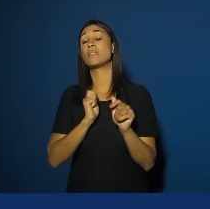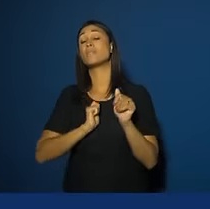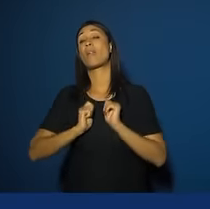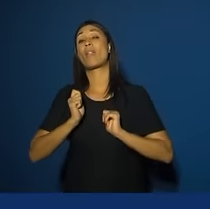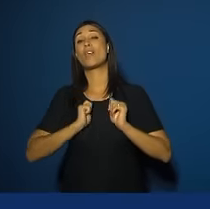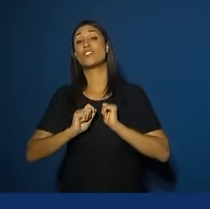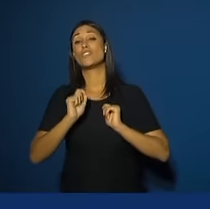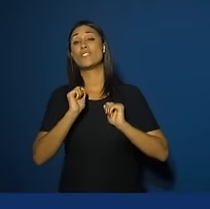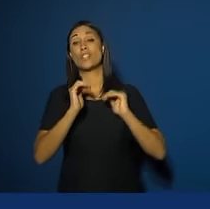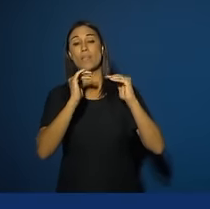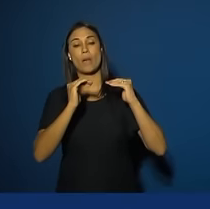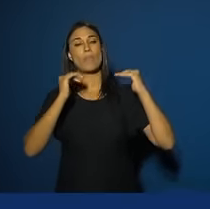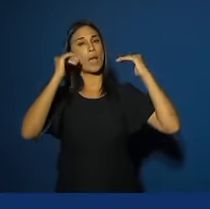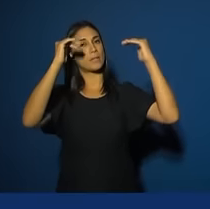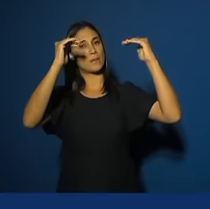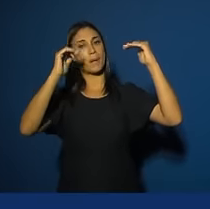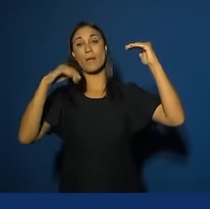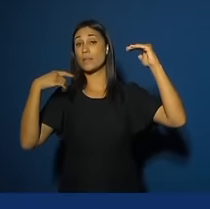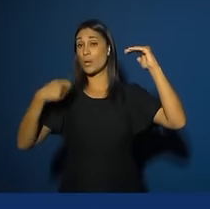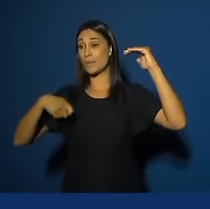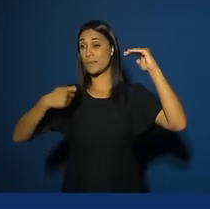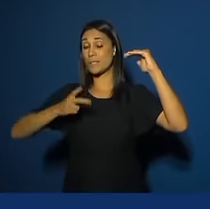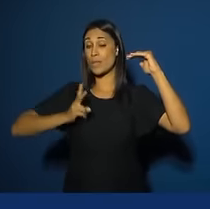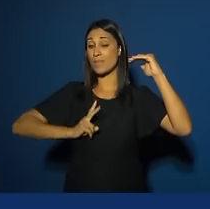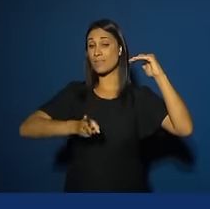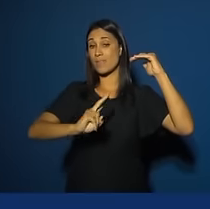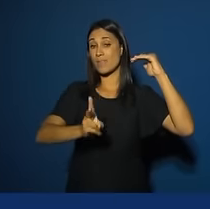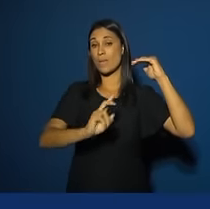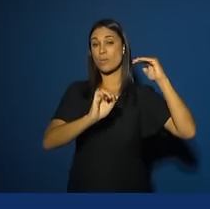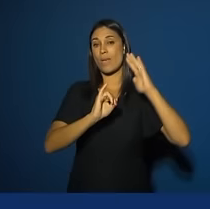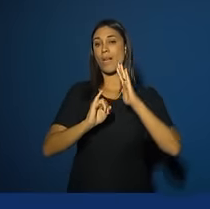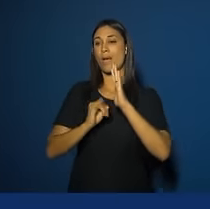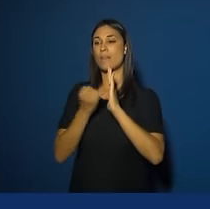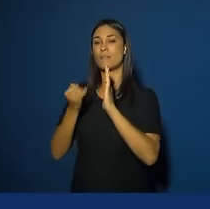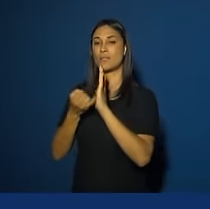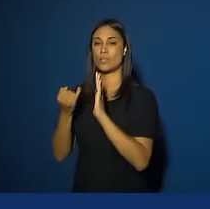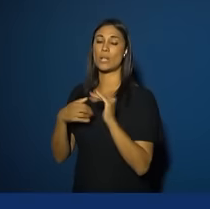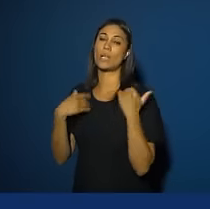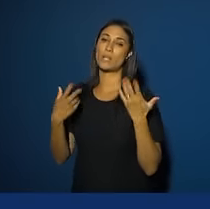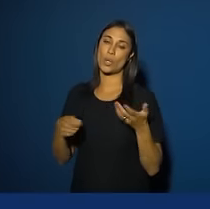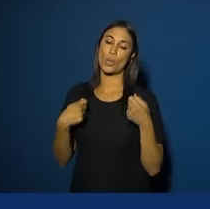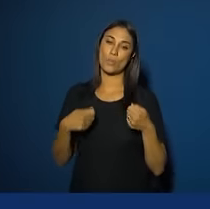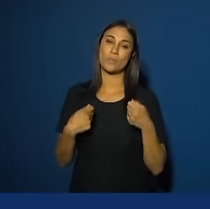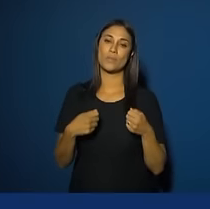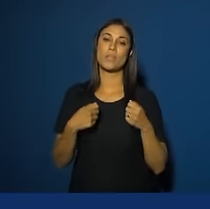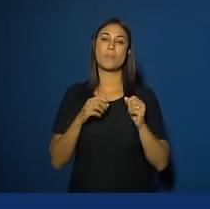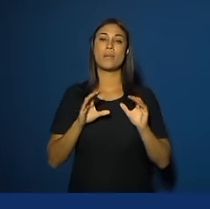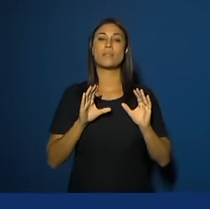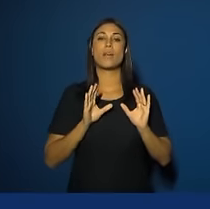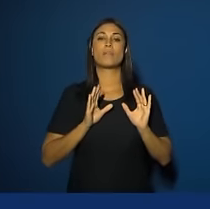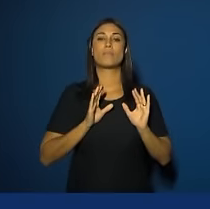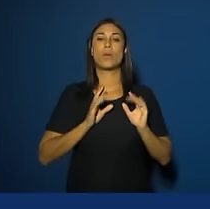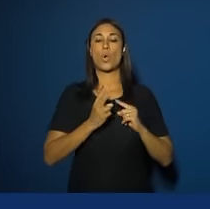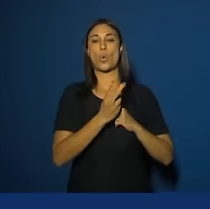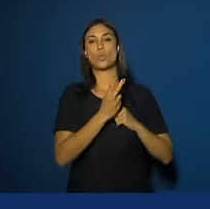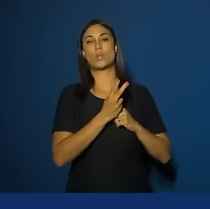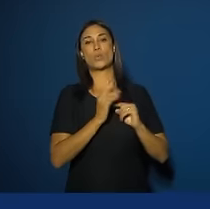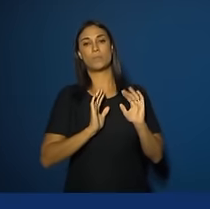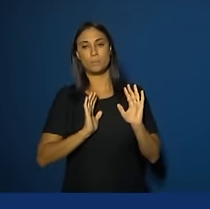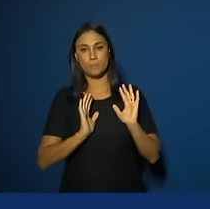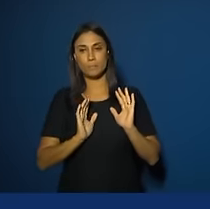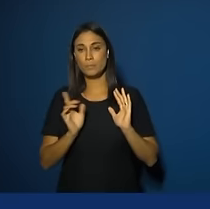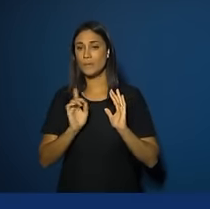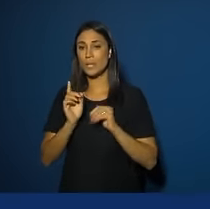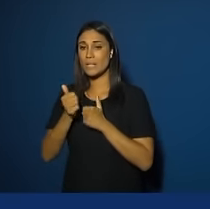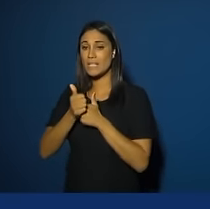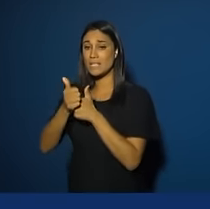inflação está acima da meta. Então, eu tenho que seguir a expectativa de inflação. Logo, eu tenho que ser mais conservador, é isso. Não é que você tem que